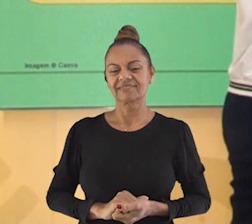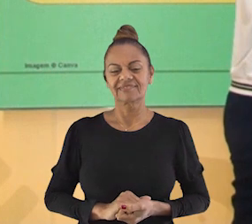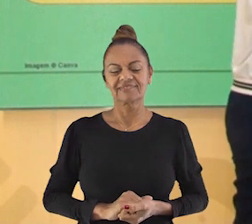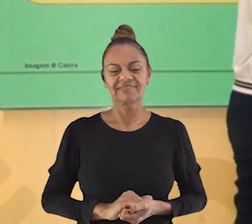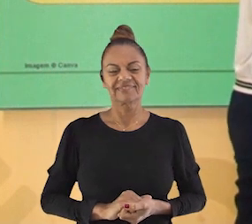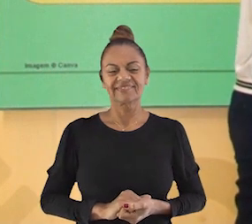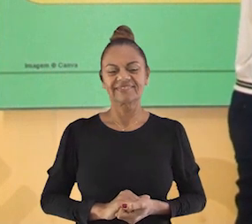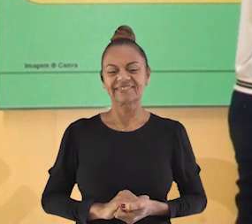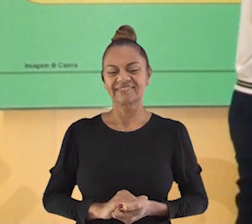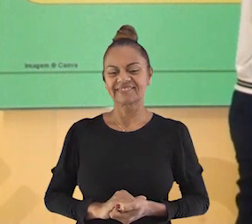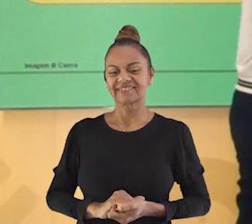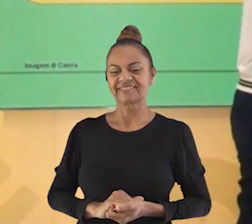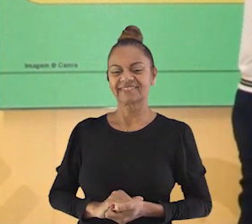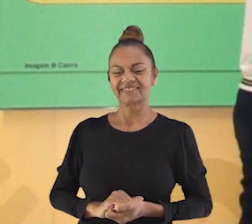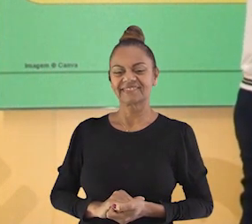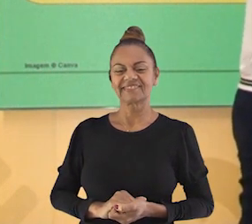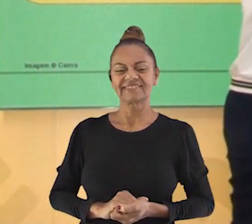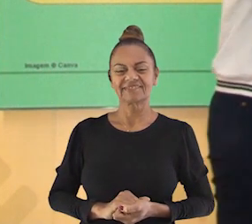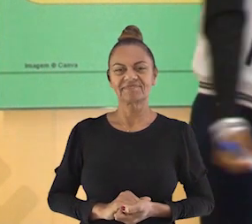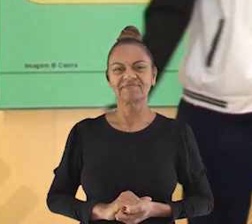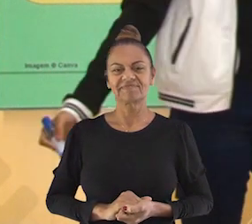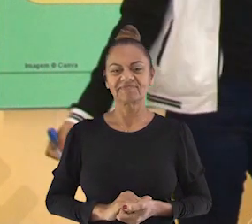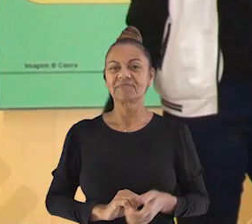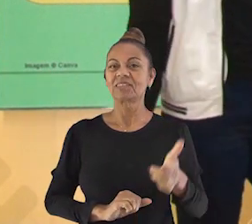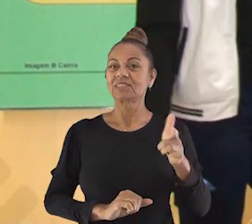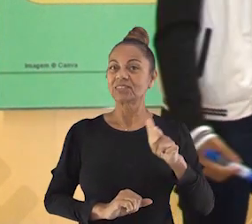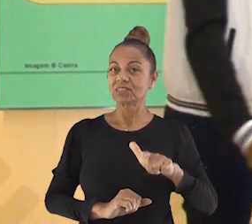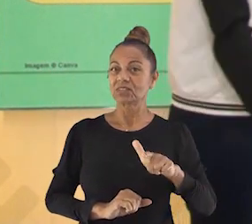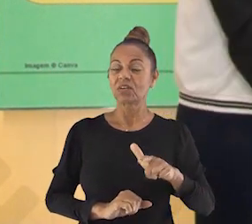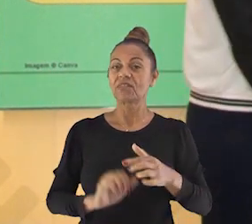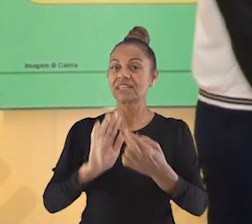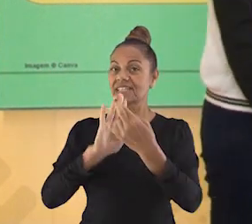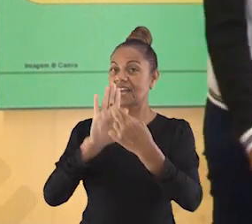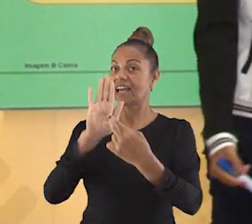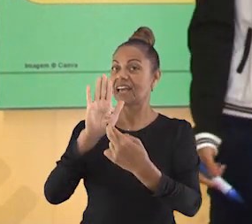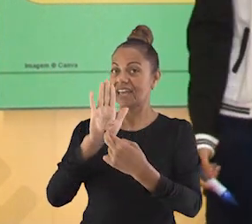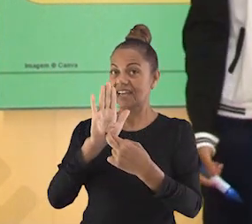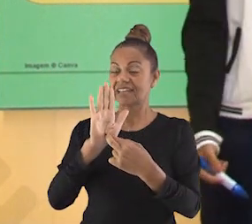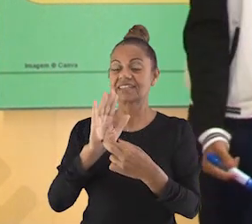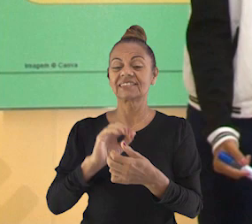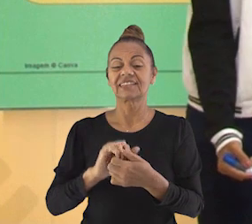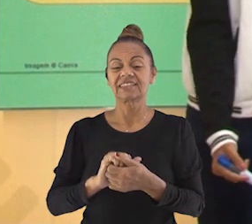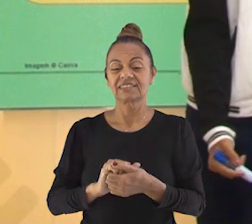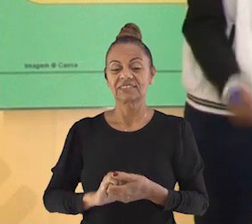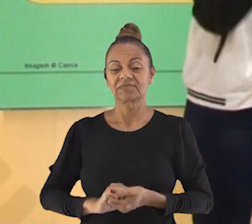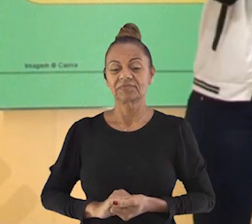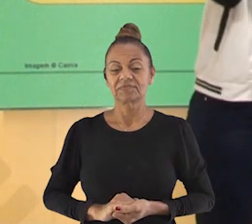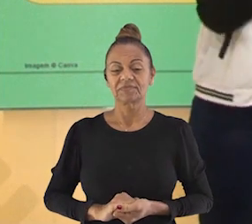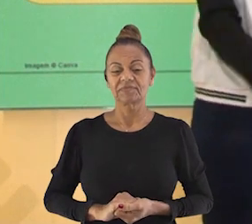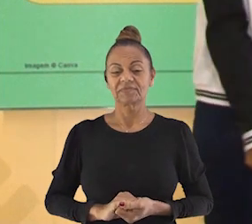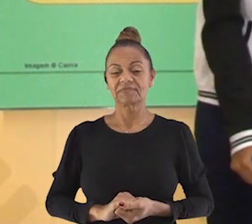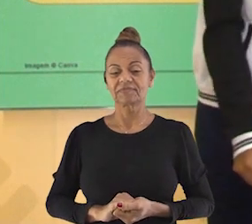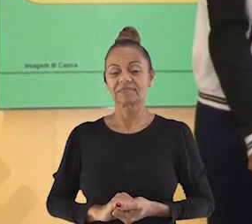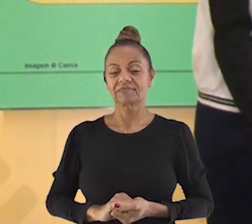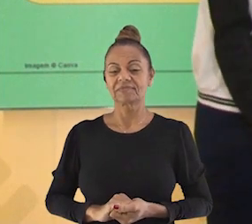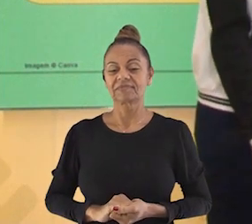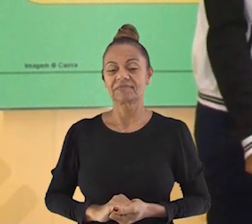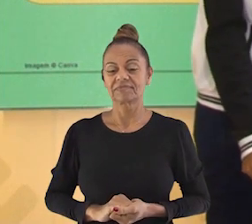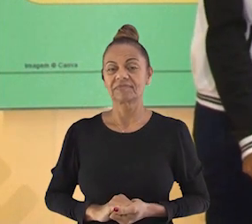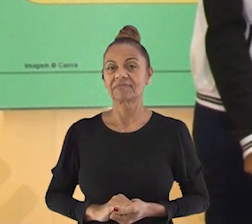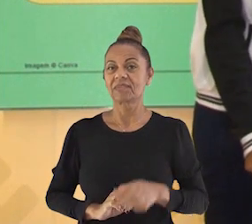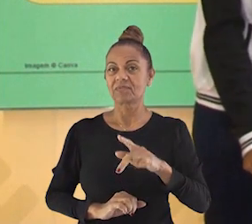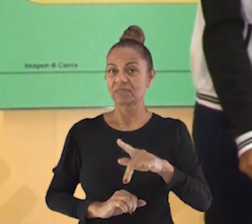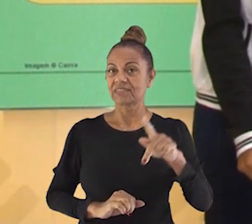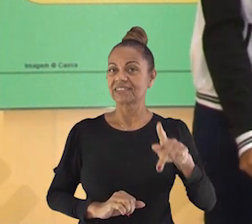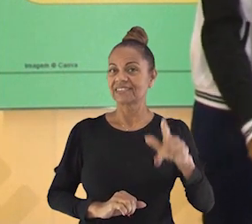Tem que ser você. Ah, quando ganha, joga de novo, Isso né? aí. Legal. Essa regra eu não conhecia. Viu?